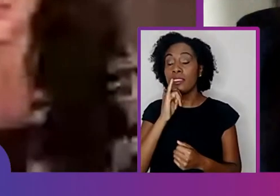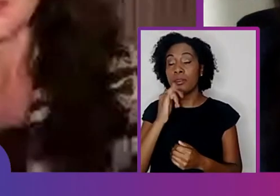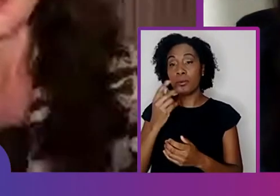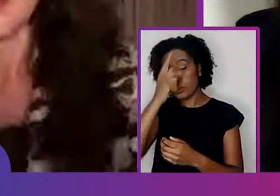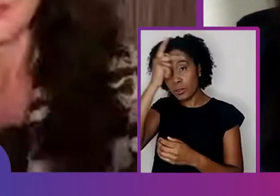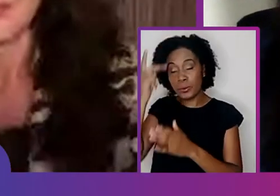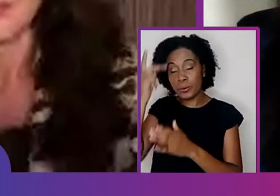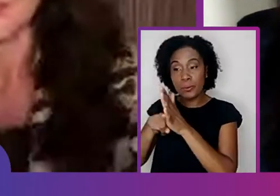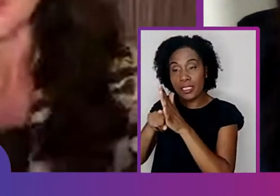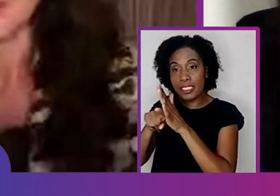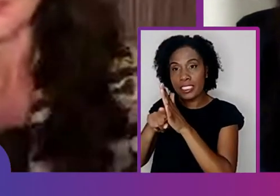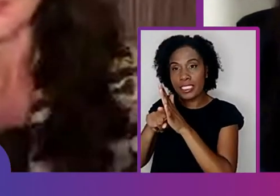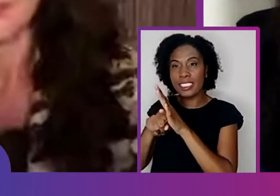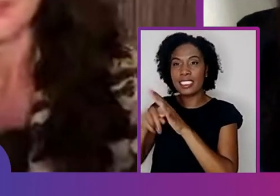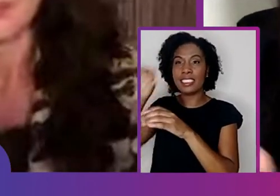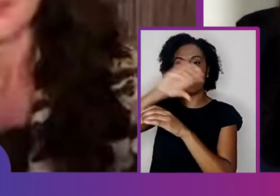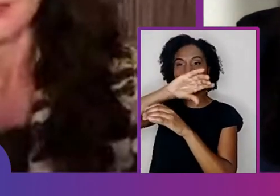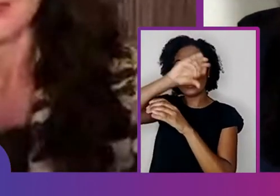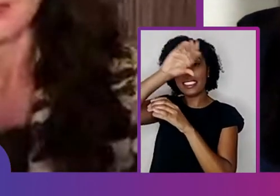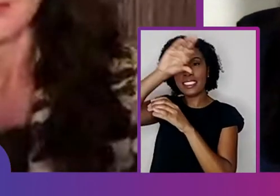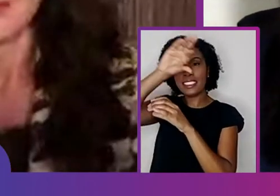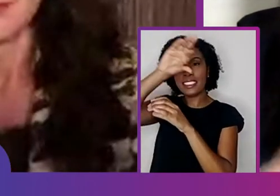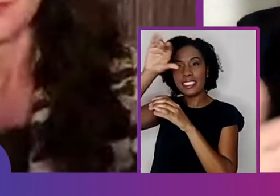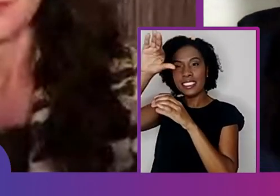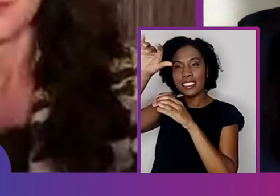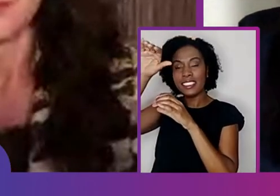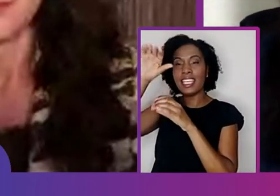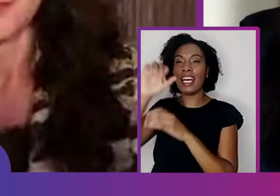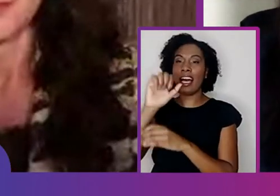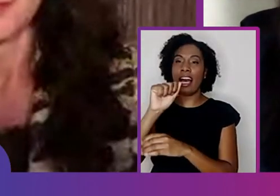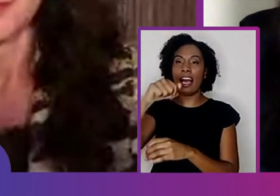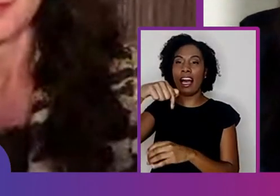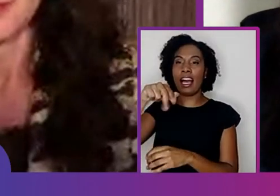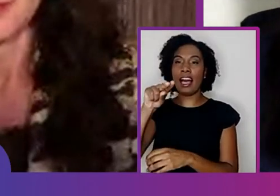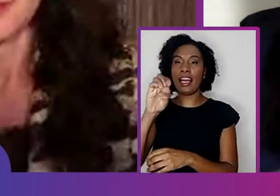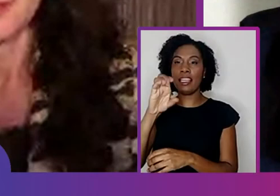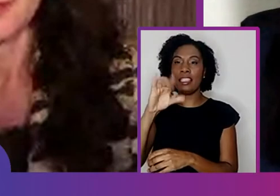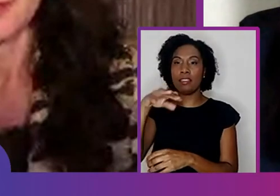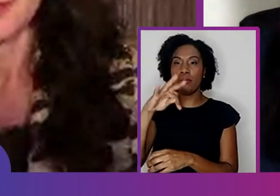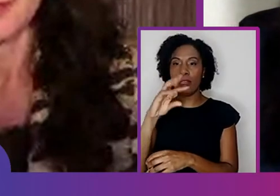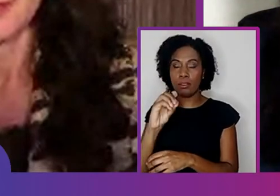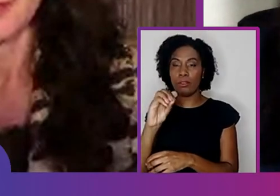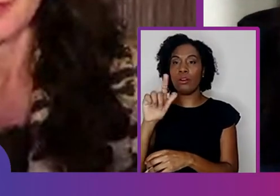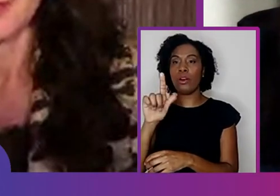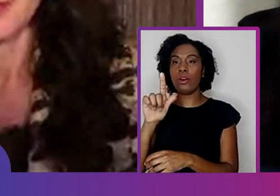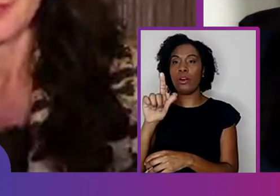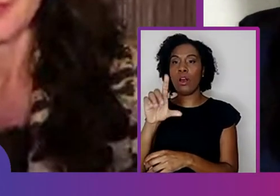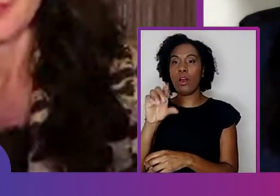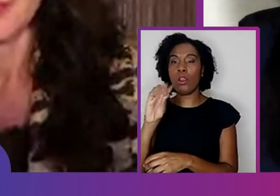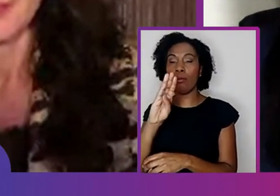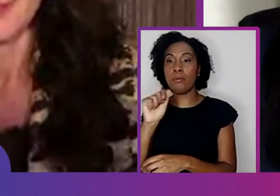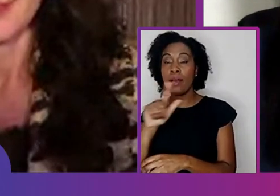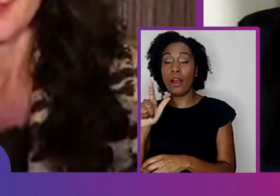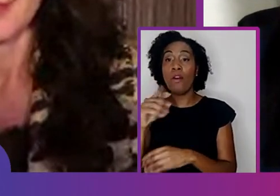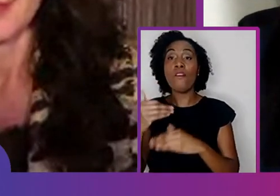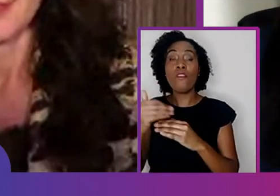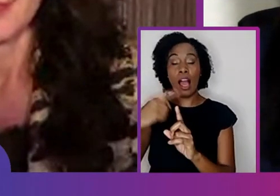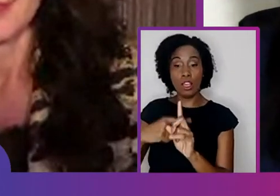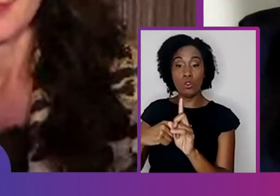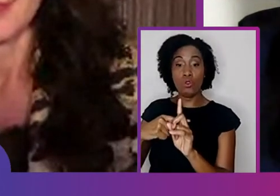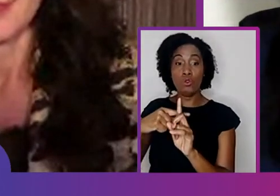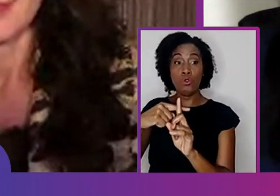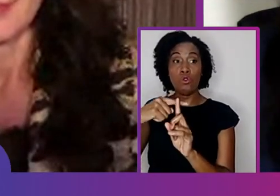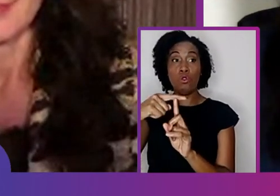estaria terrificada se eu soubesse que efetivamente vai subir a temperatura e que nós vamos ferver nesse planeta, né? Eu não tenho